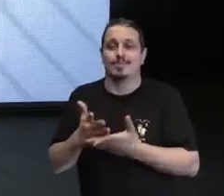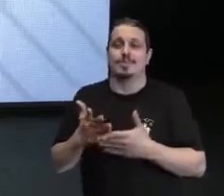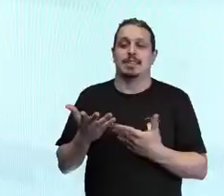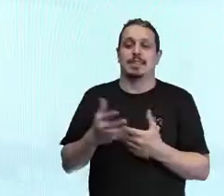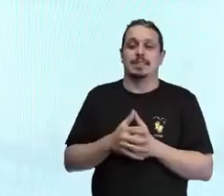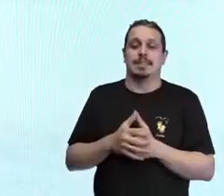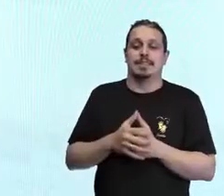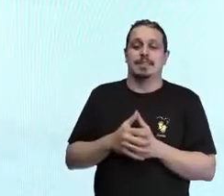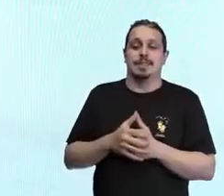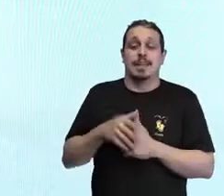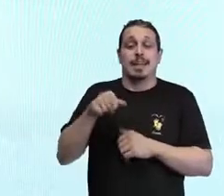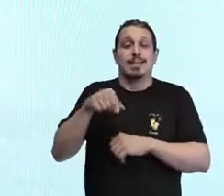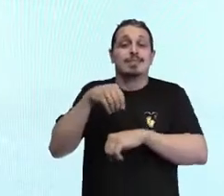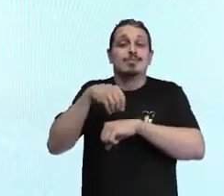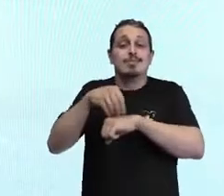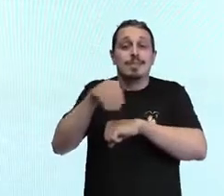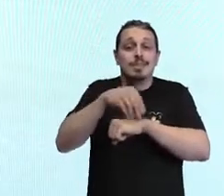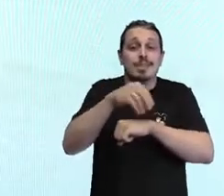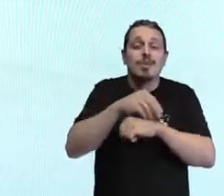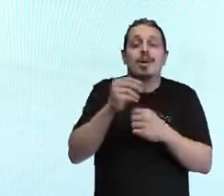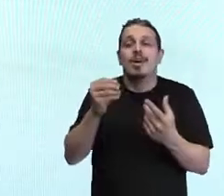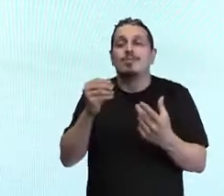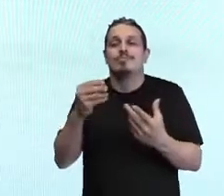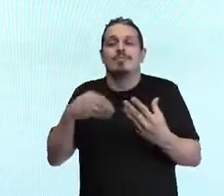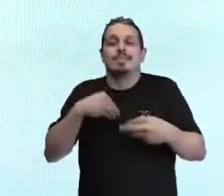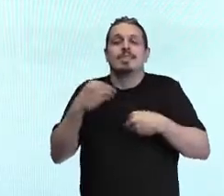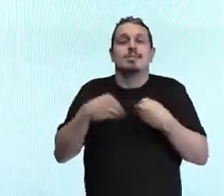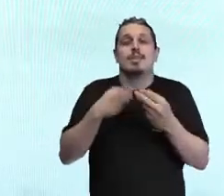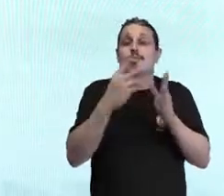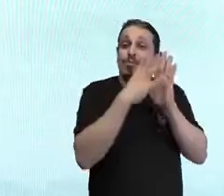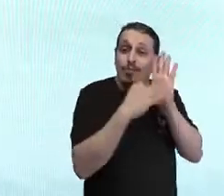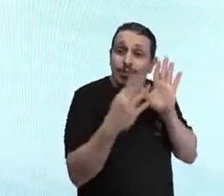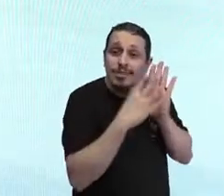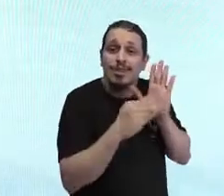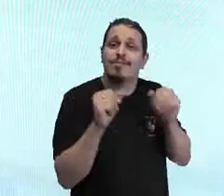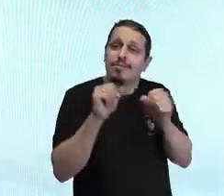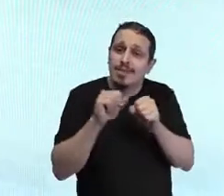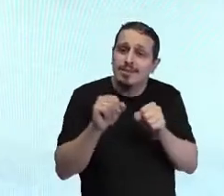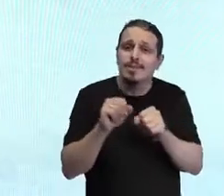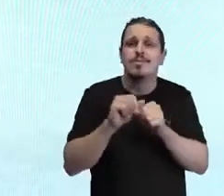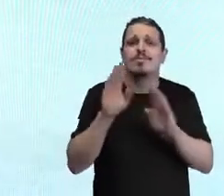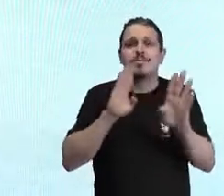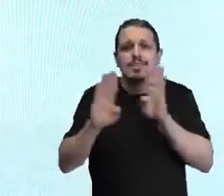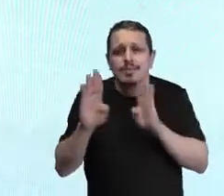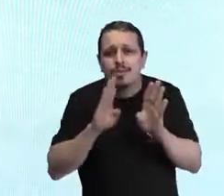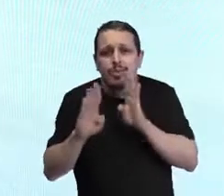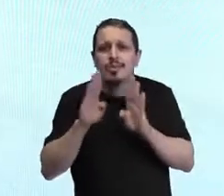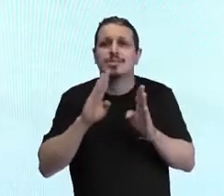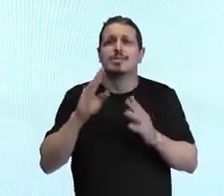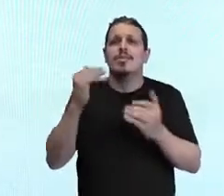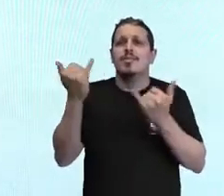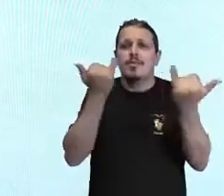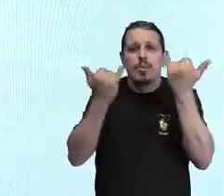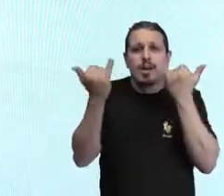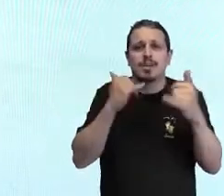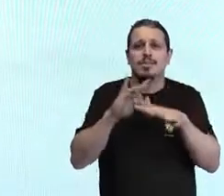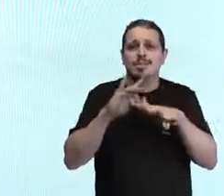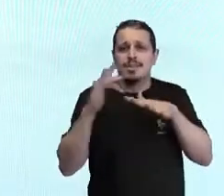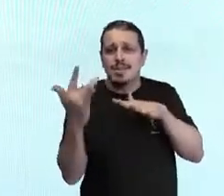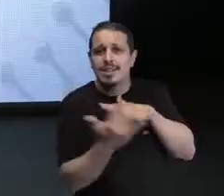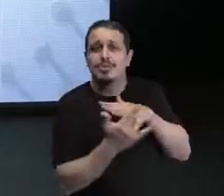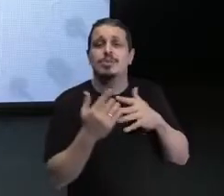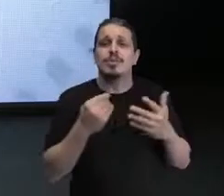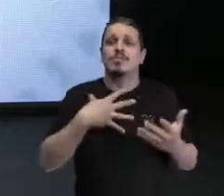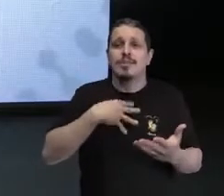a ver muitos piqueniques inclusivos, assim, comecei a ver muitas chamadas no Facebook, principalmente, de piqueniques inclusivos. E tem mais a que multiplicar